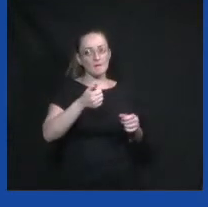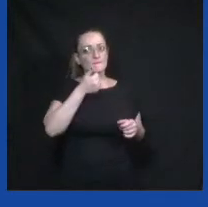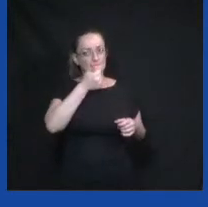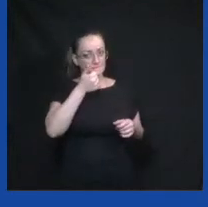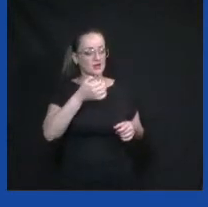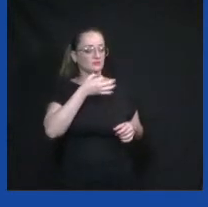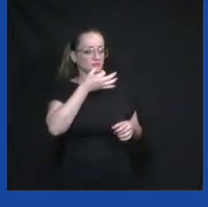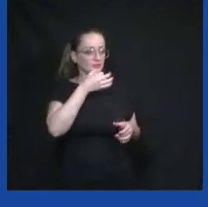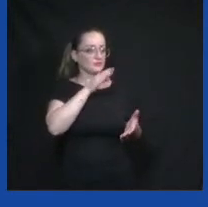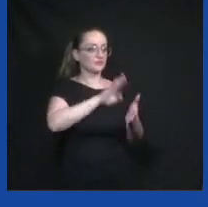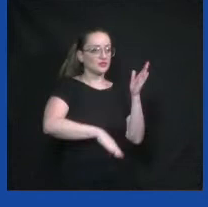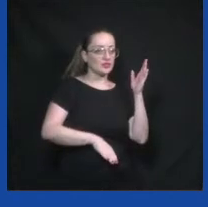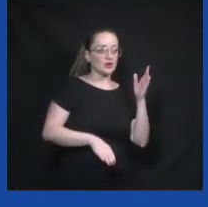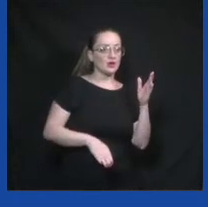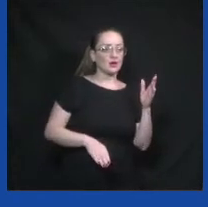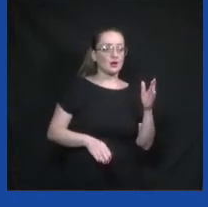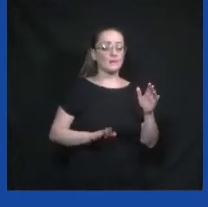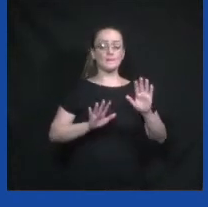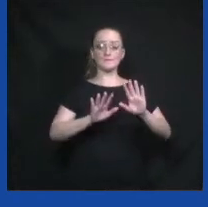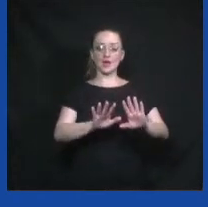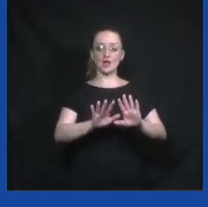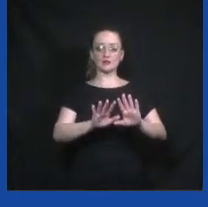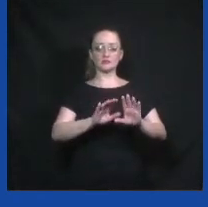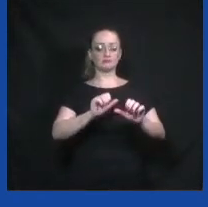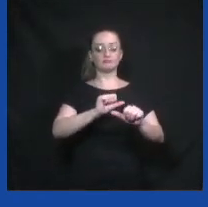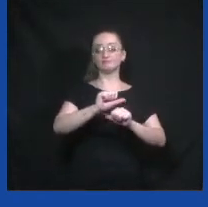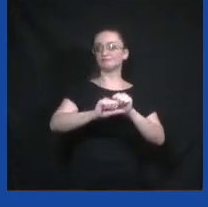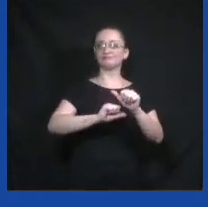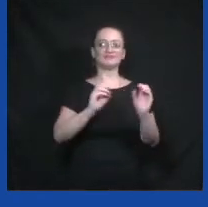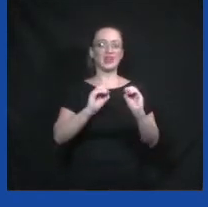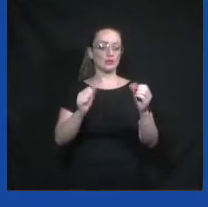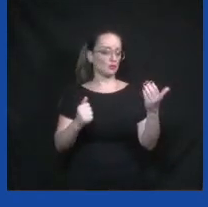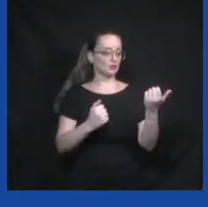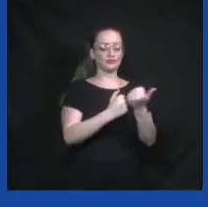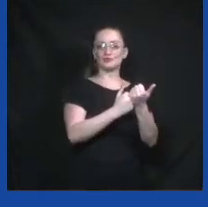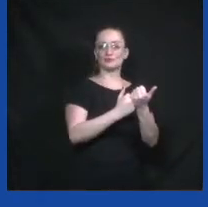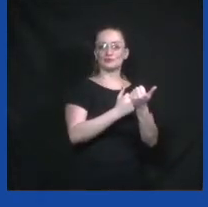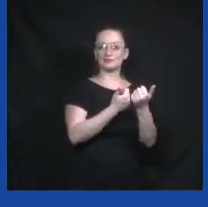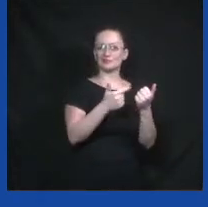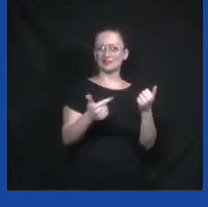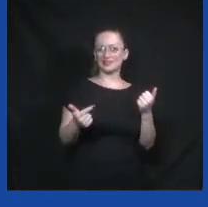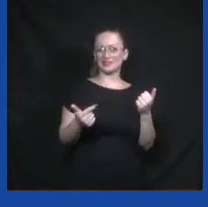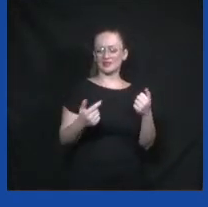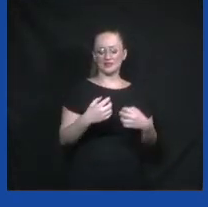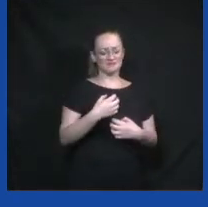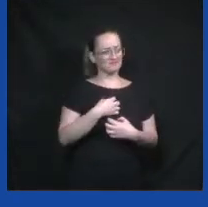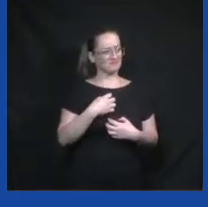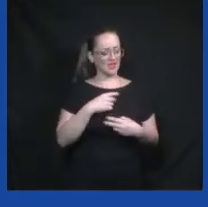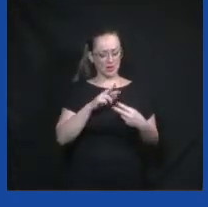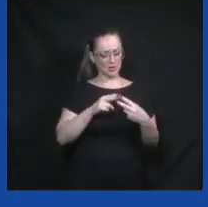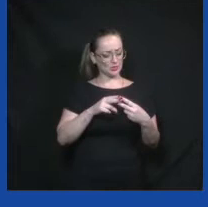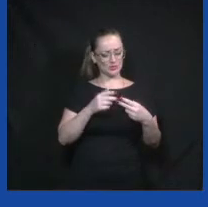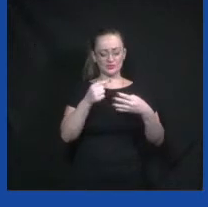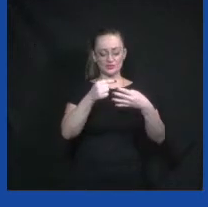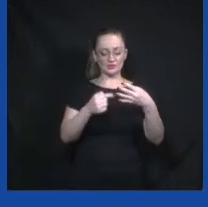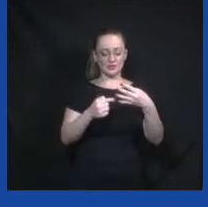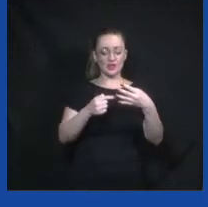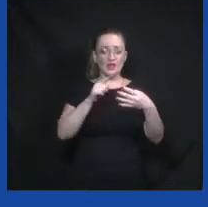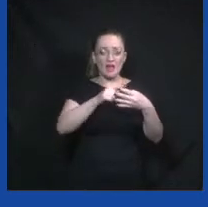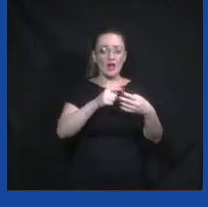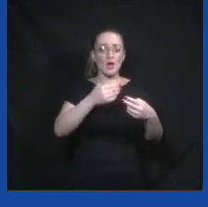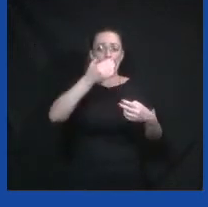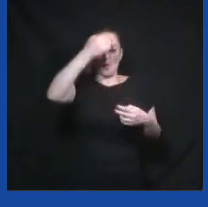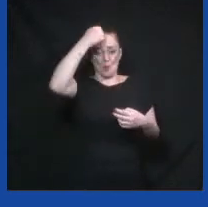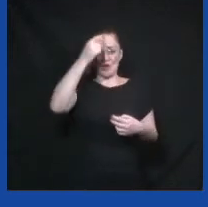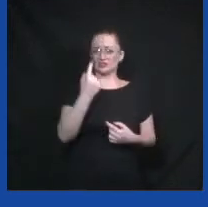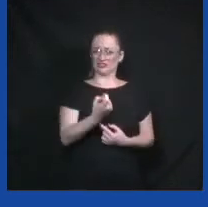que tirar, sem reformar. A sensação que eu passo é que duas disciplinas pagaram o preço sozinhas